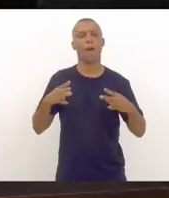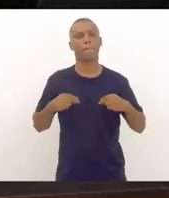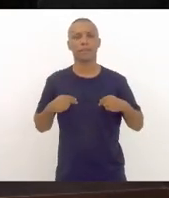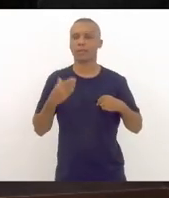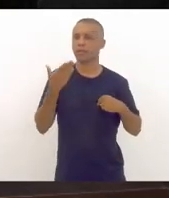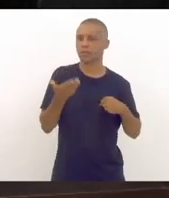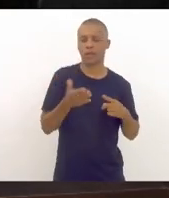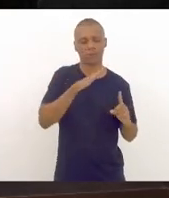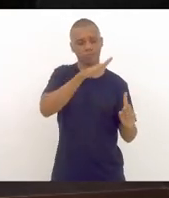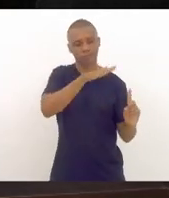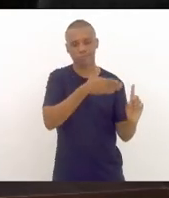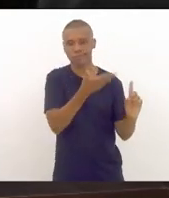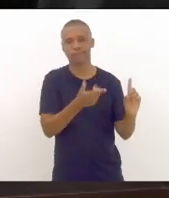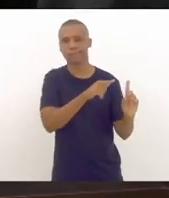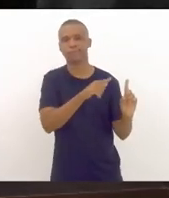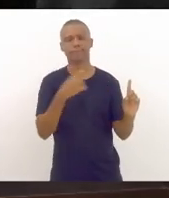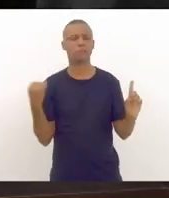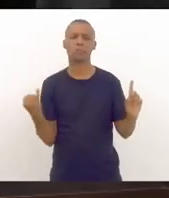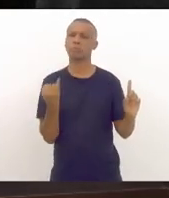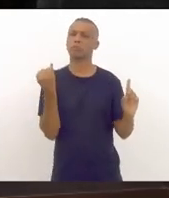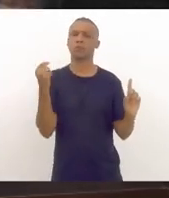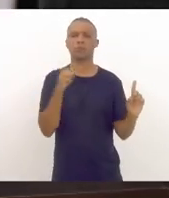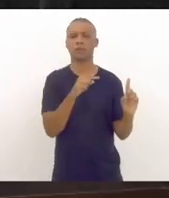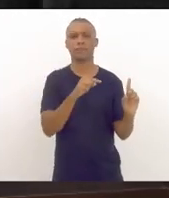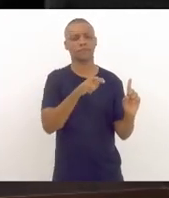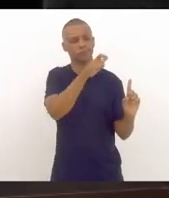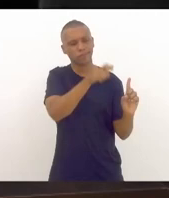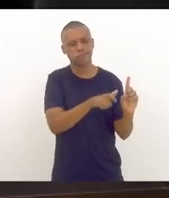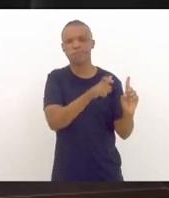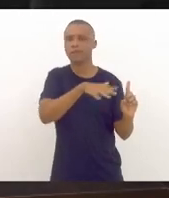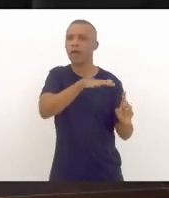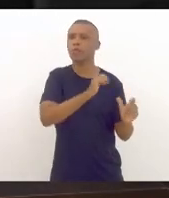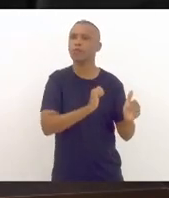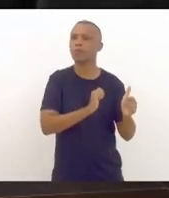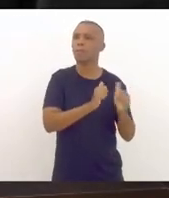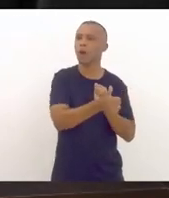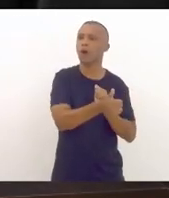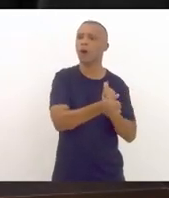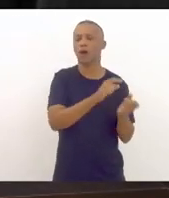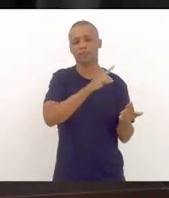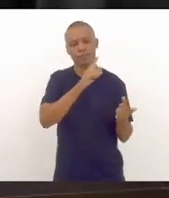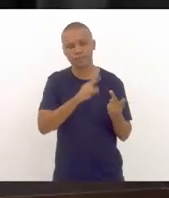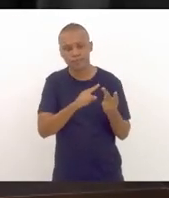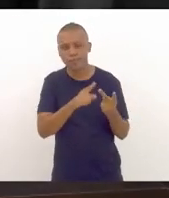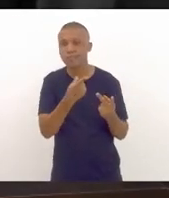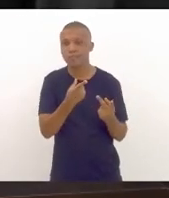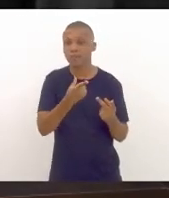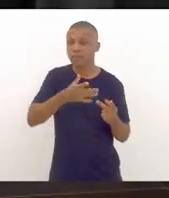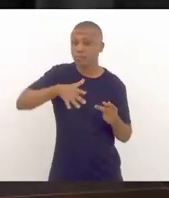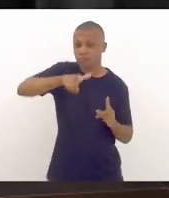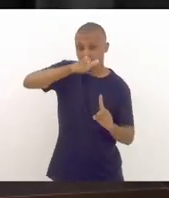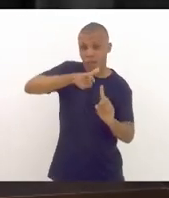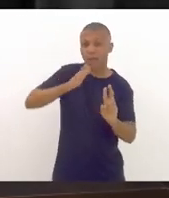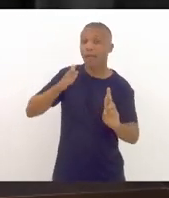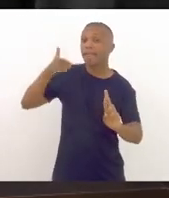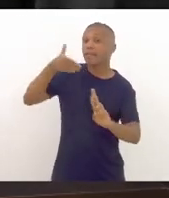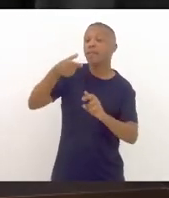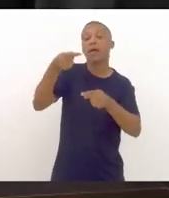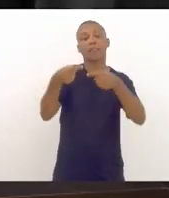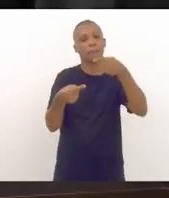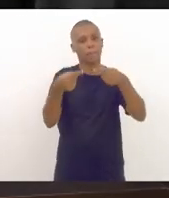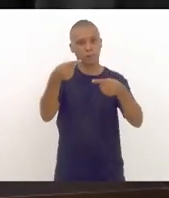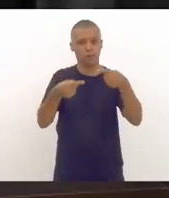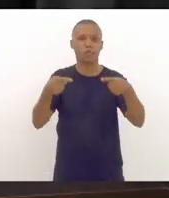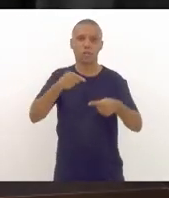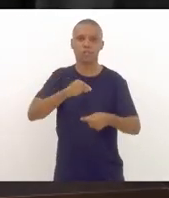esse ser humano ímpar, esse grande cara do esporte, grande figura da política, referência